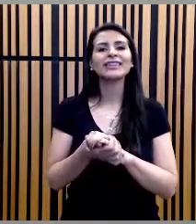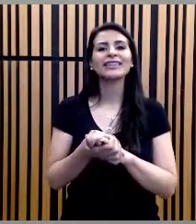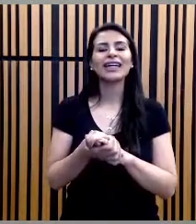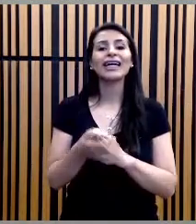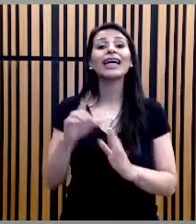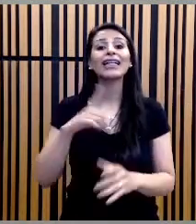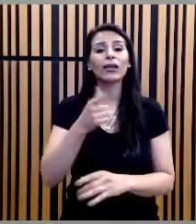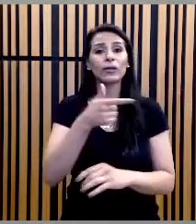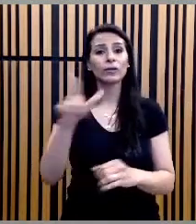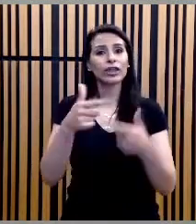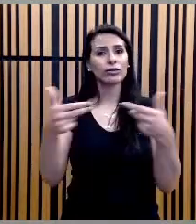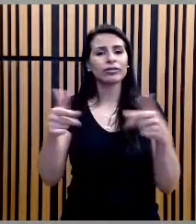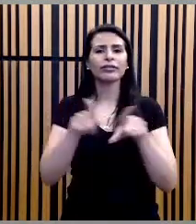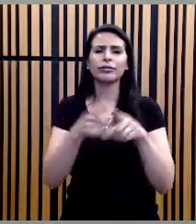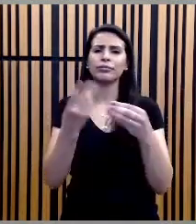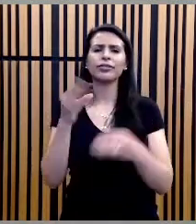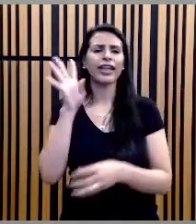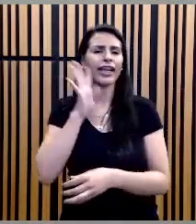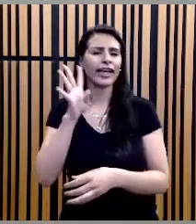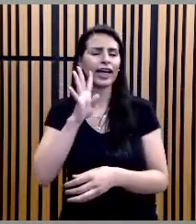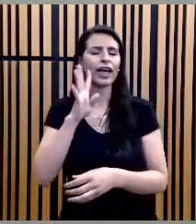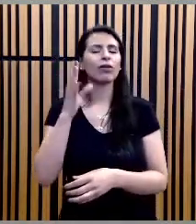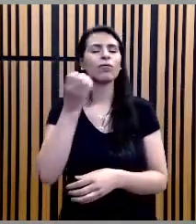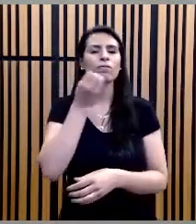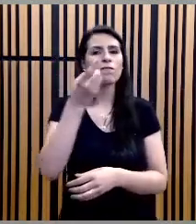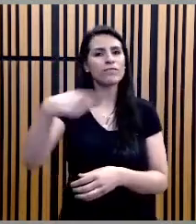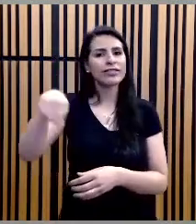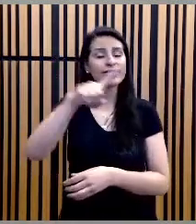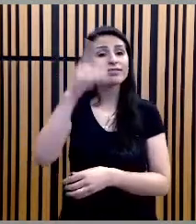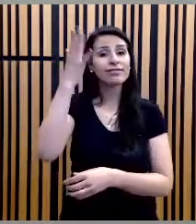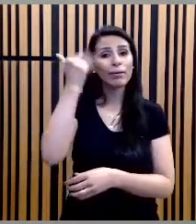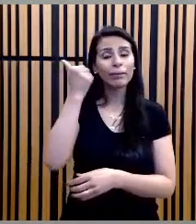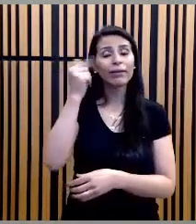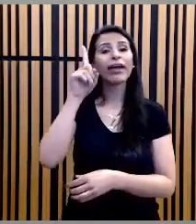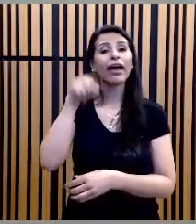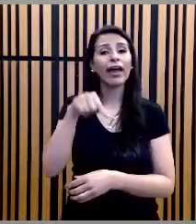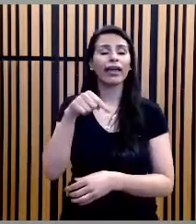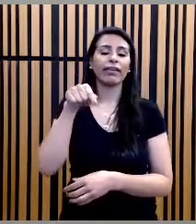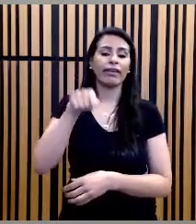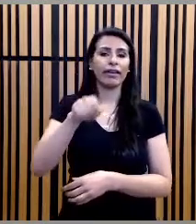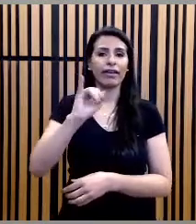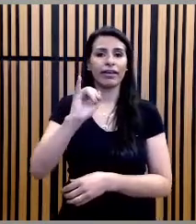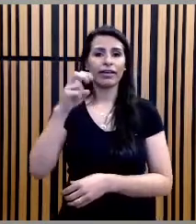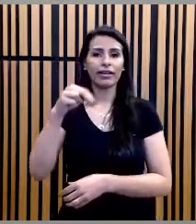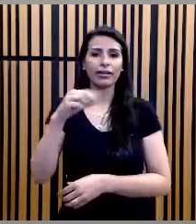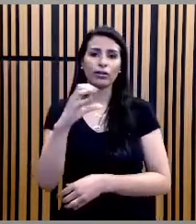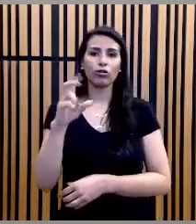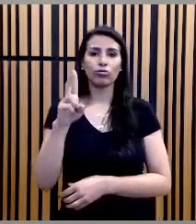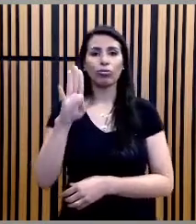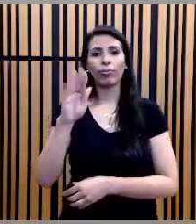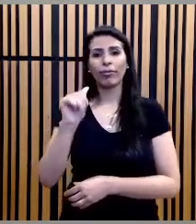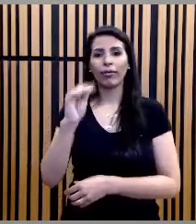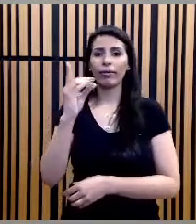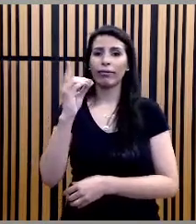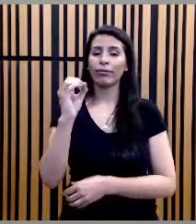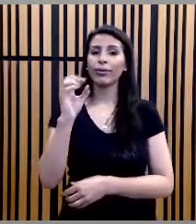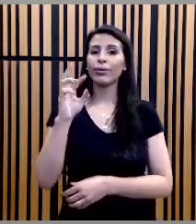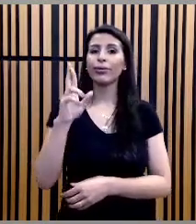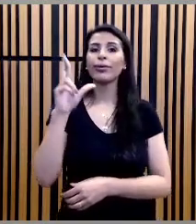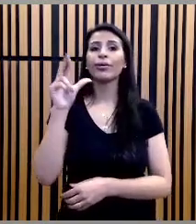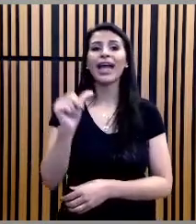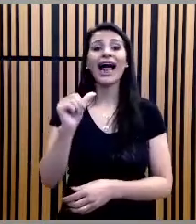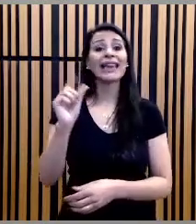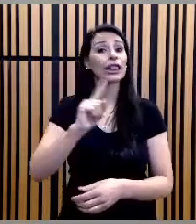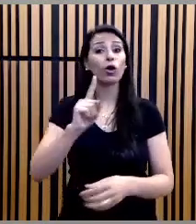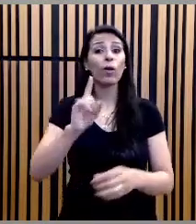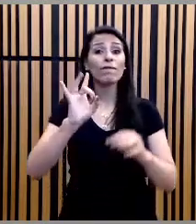outra coisa que é super legal vocês saberem que faz parte aí é que a incubadora, pessoal, ela não é restrita aos